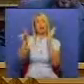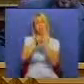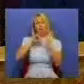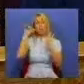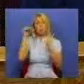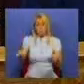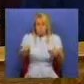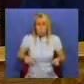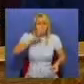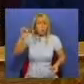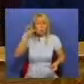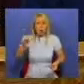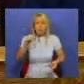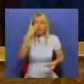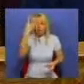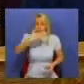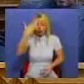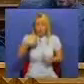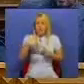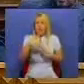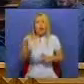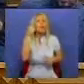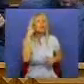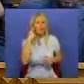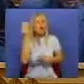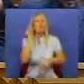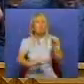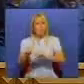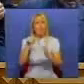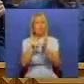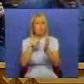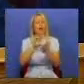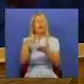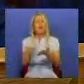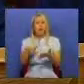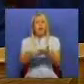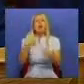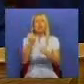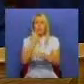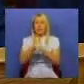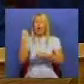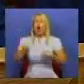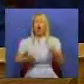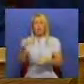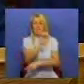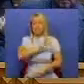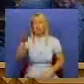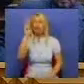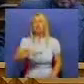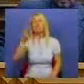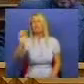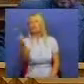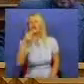no dia em que votarmos daqui a dois dias, na quinta-feira, esta contribuição do serviço rodoviário de 600 milhões de euros